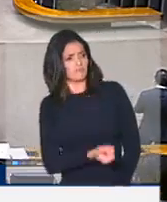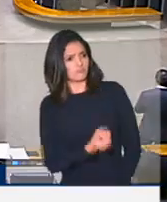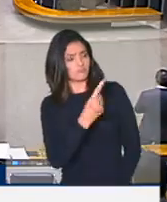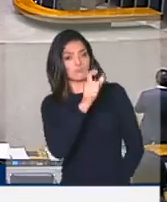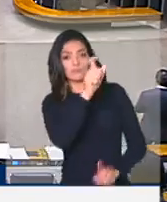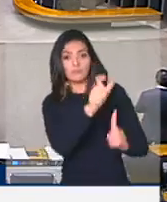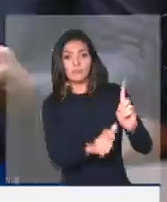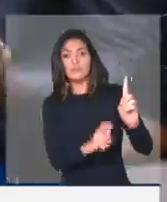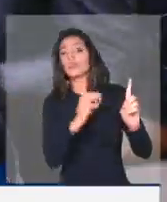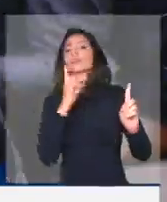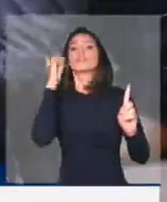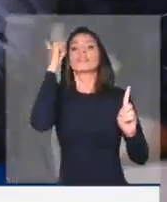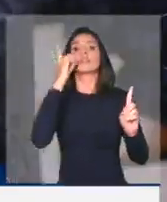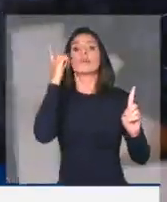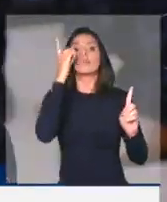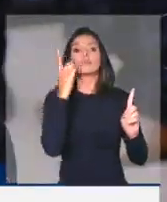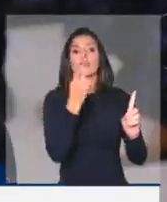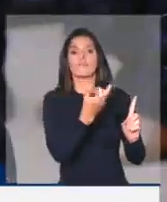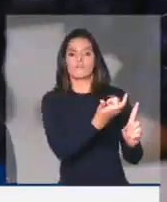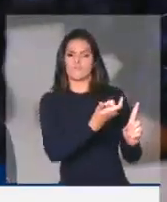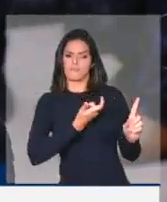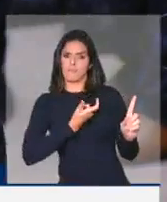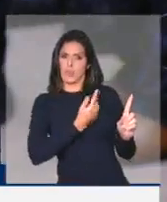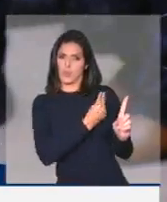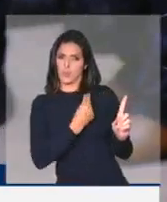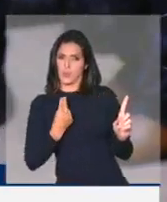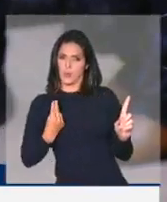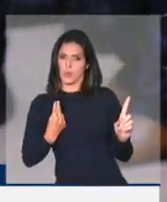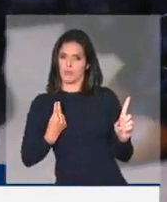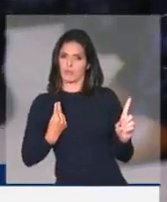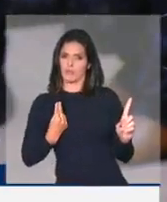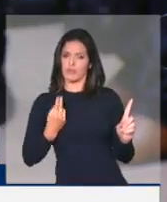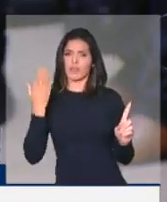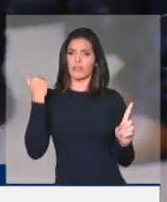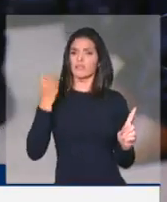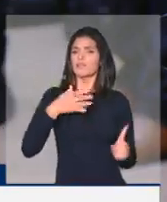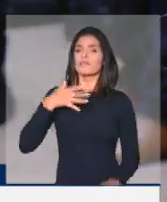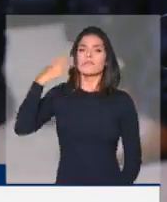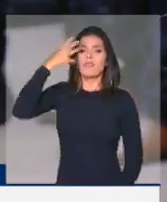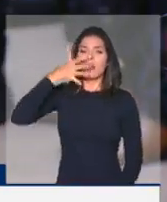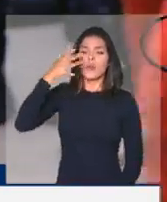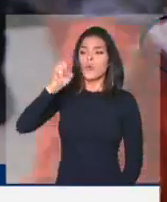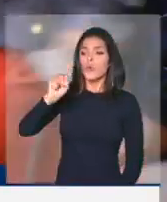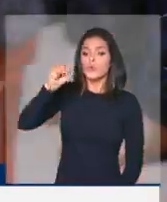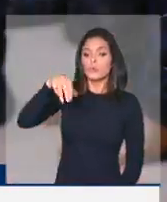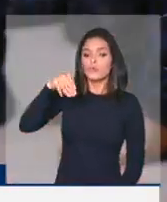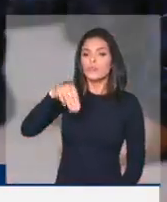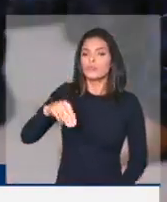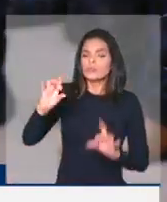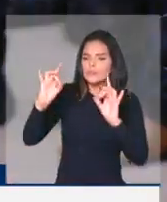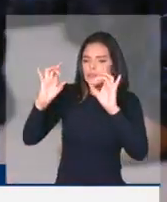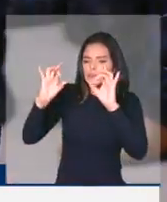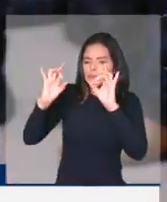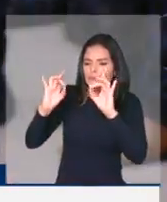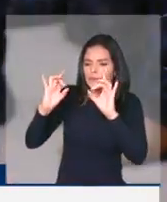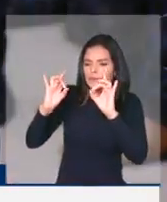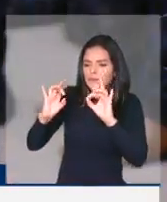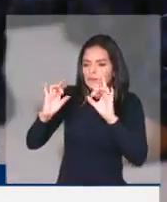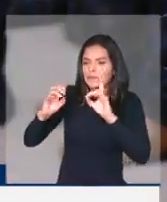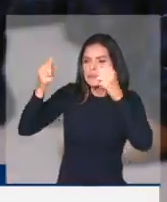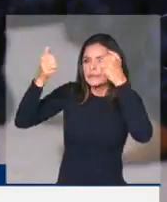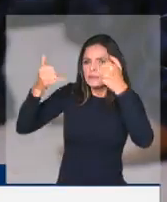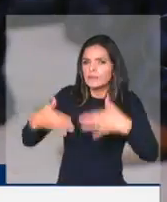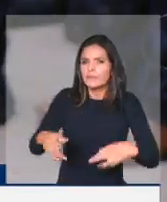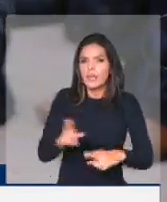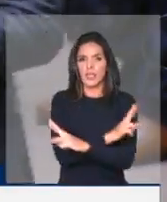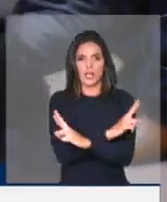deputado que me citou, depois de eu ter falado durante 8 minutos, narrando fato a fato as